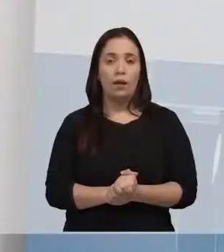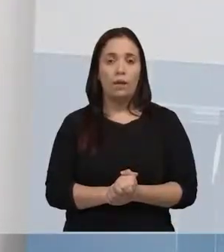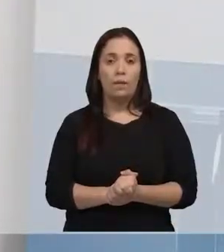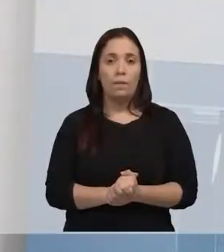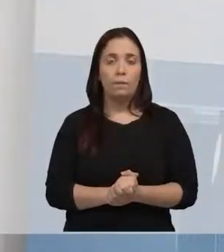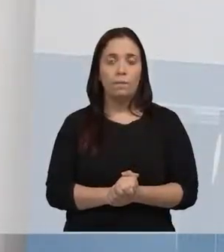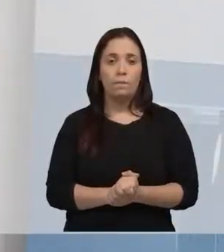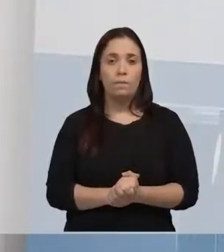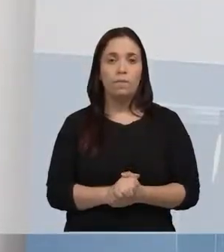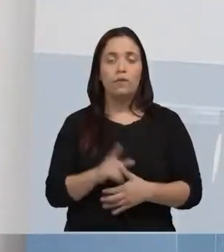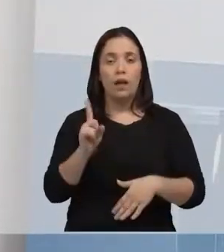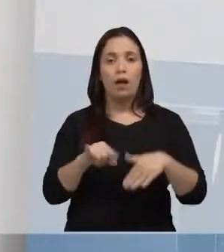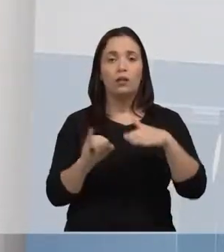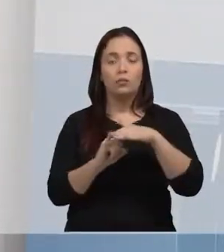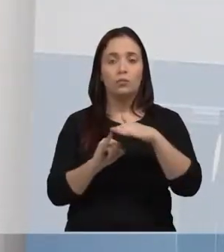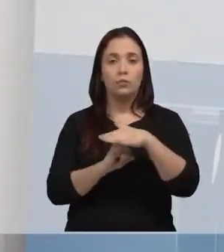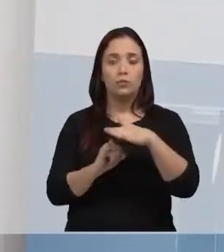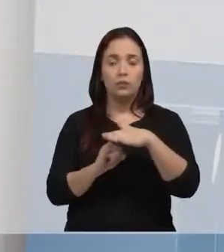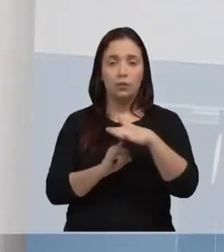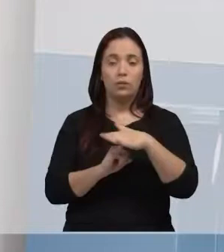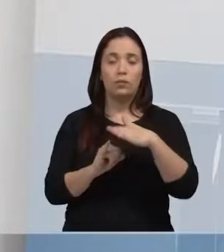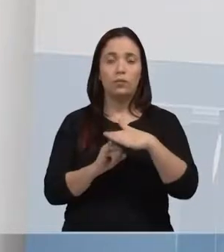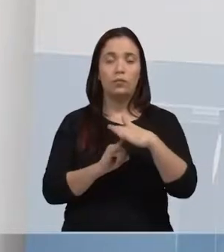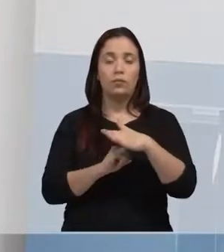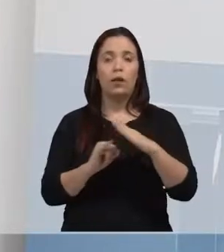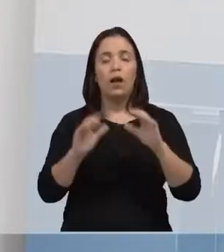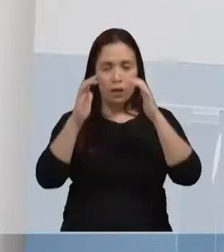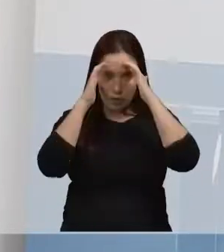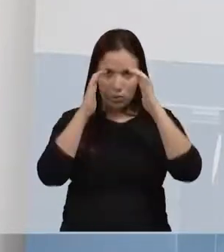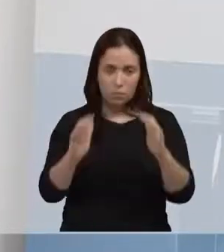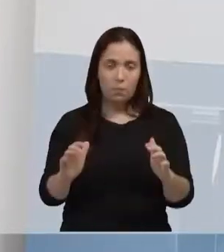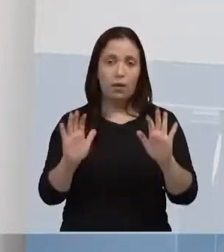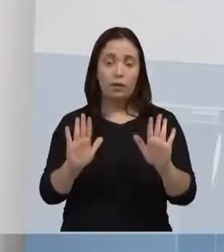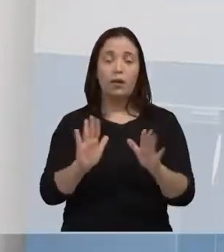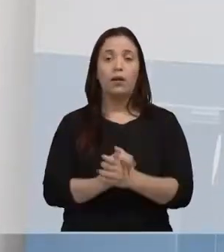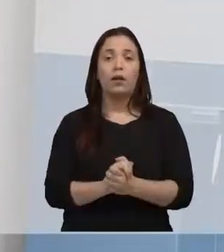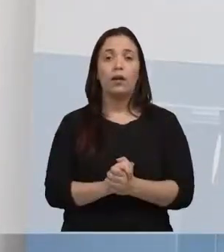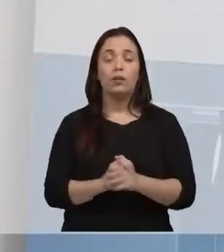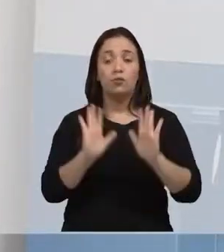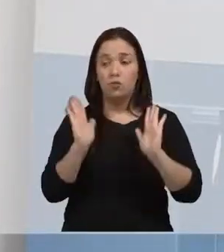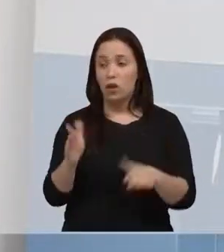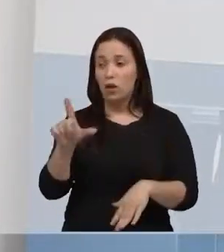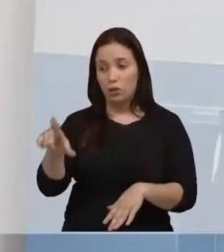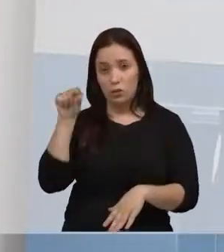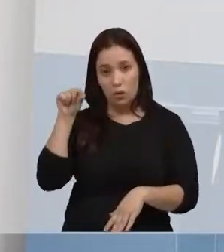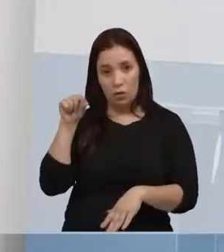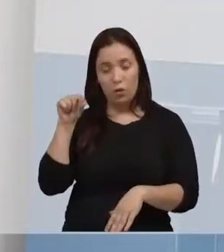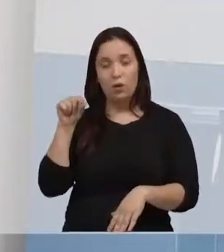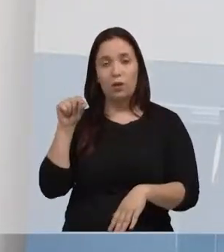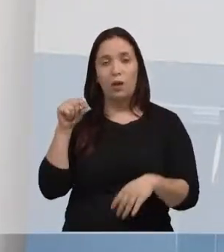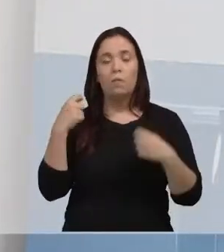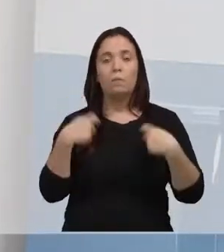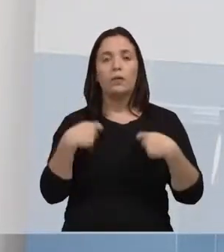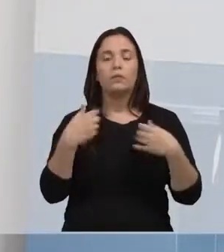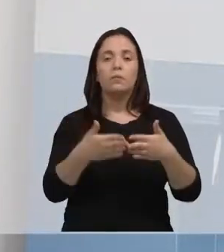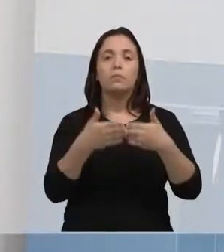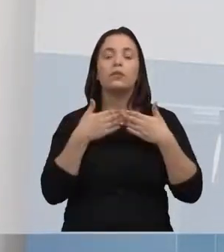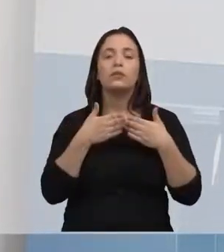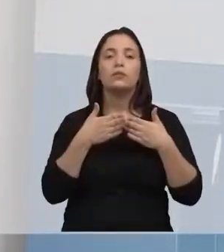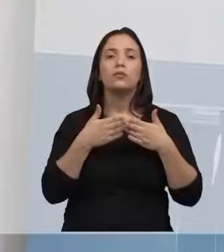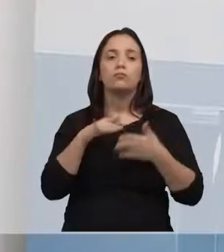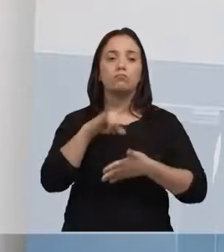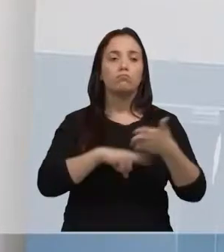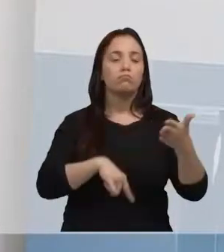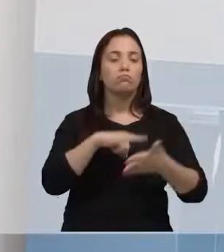decisões internas do partido e naturalmente isso é respeitado. Depois de ser escolhido, eles teriam que pedir o registro. O